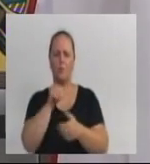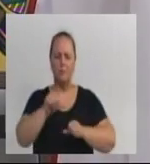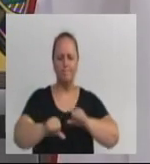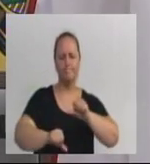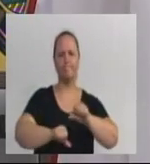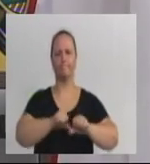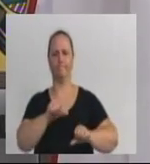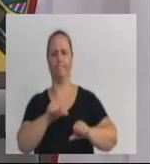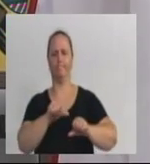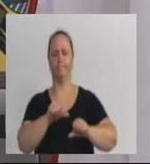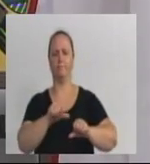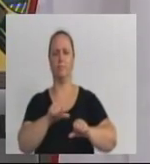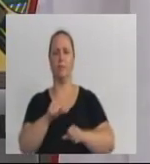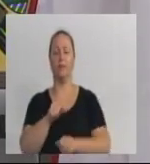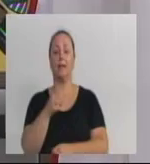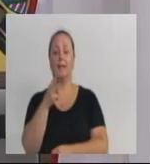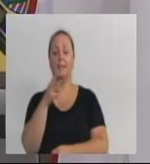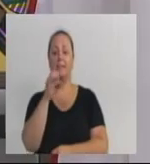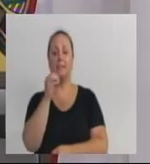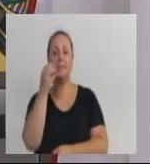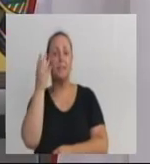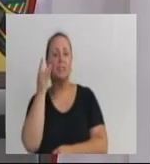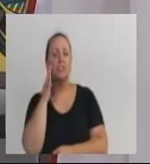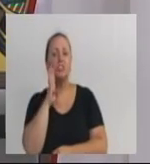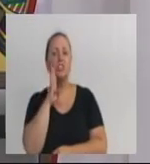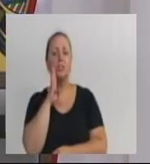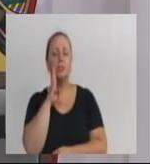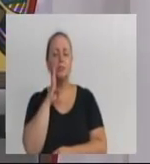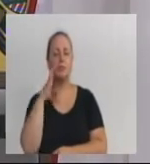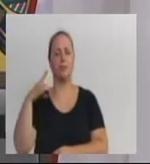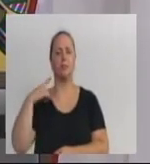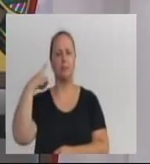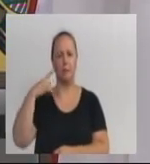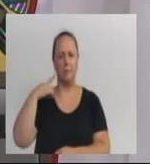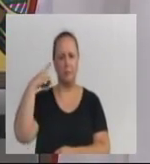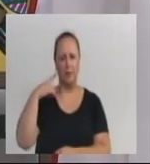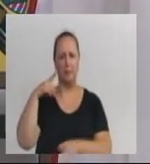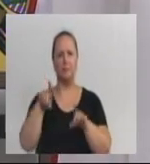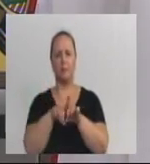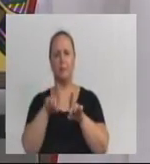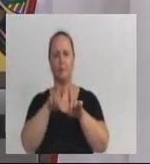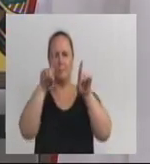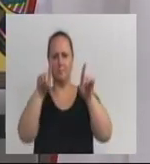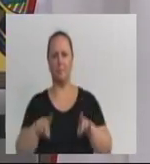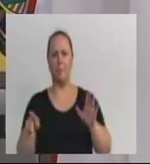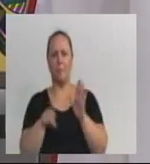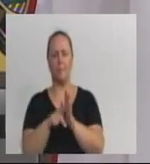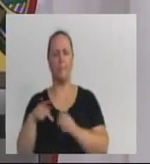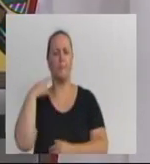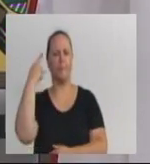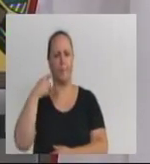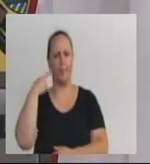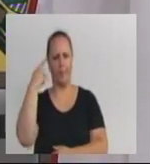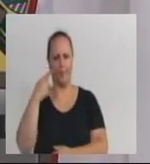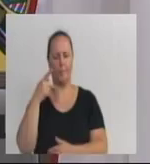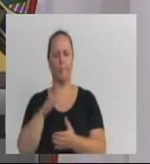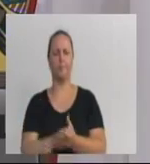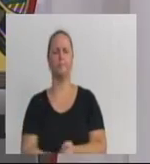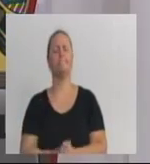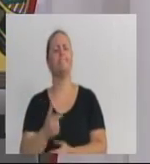para todos os deputados e agentes políticos. Eu faço essa reflexão, professor César,